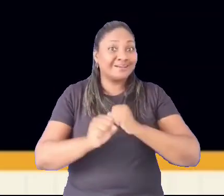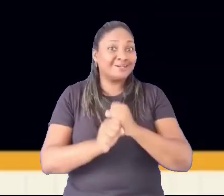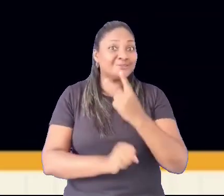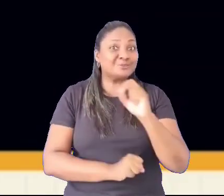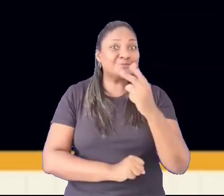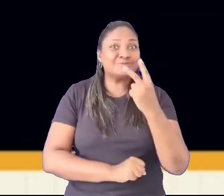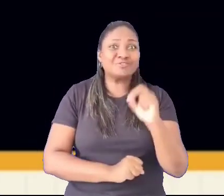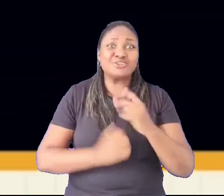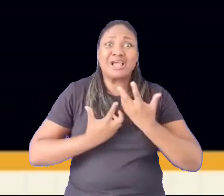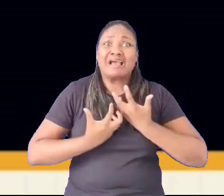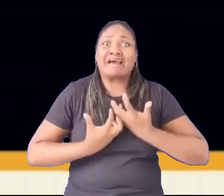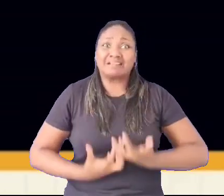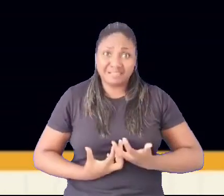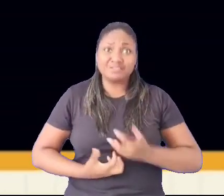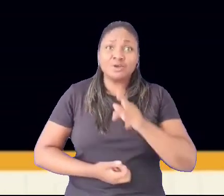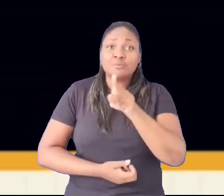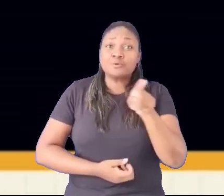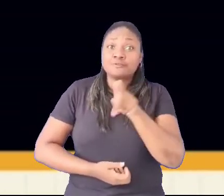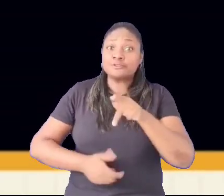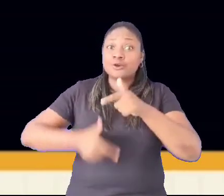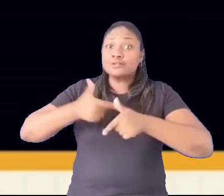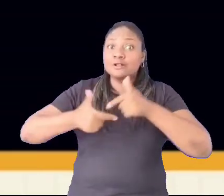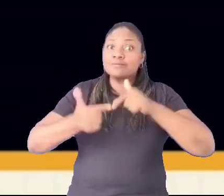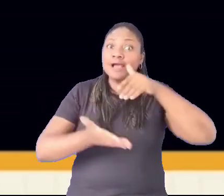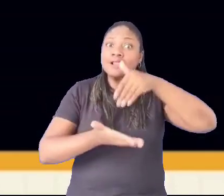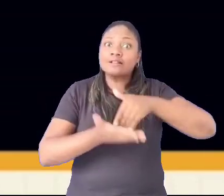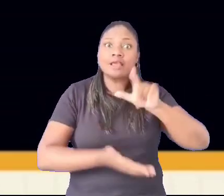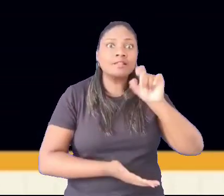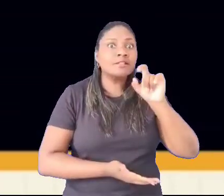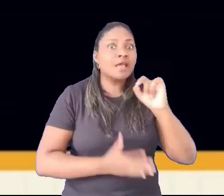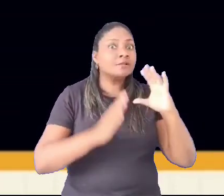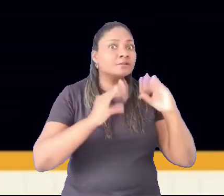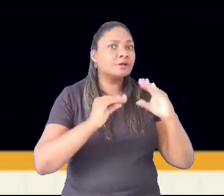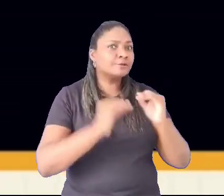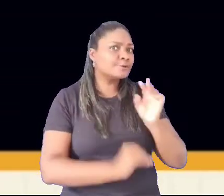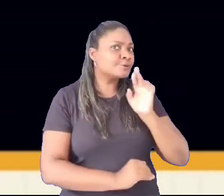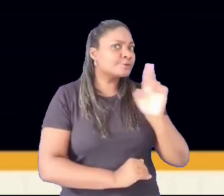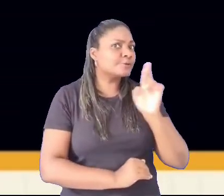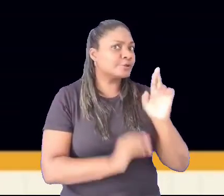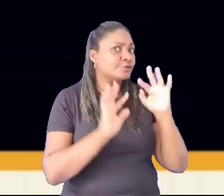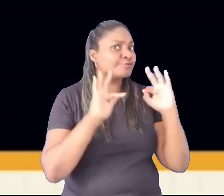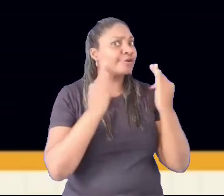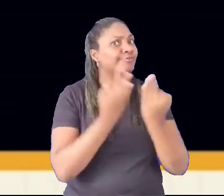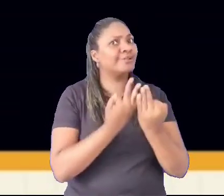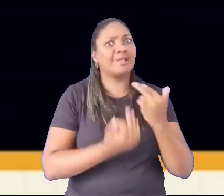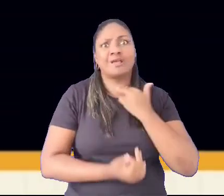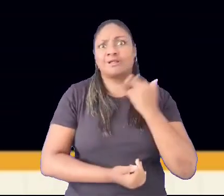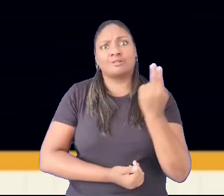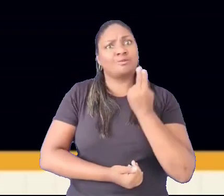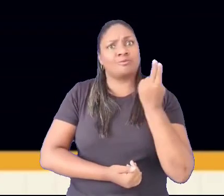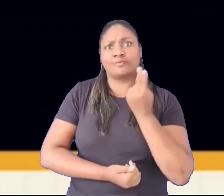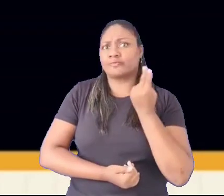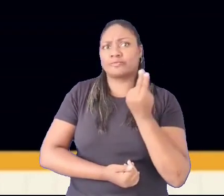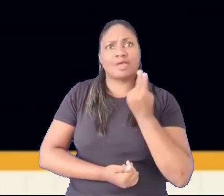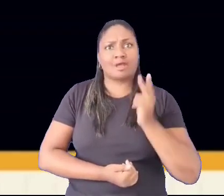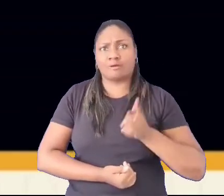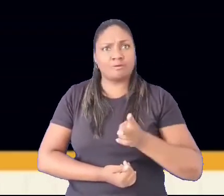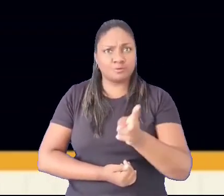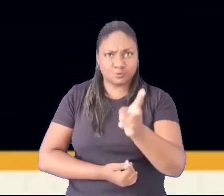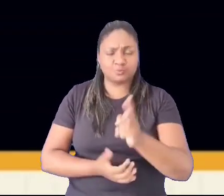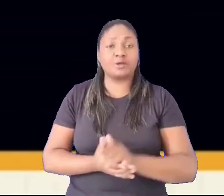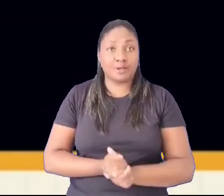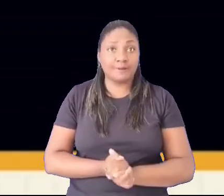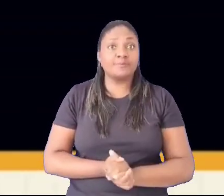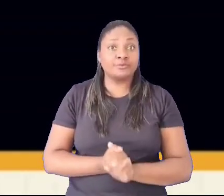ano 2020 esgotados. Tinha professora trabalhando até às 10 da noite, respondendo para as famílias. Nós não temos mais possibilidade de